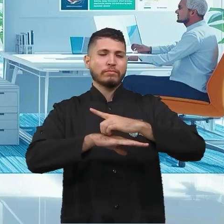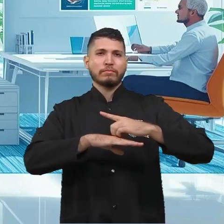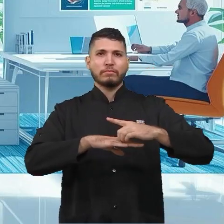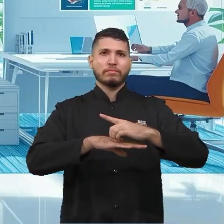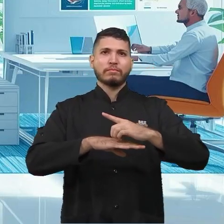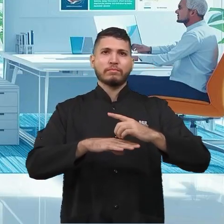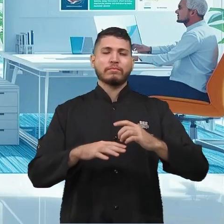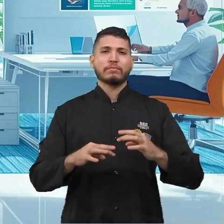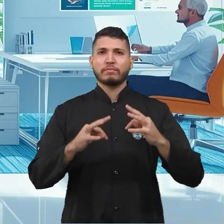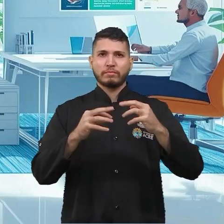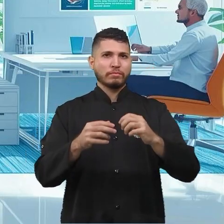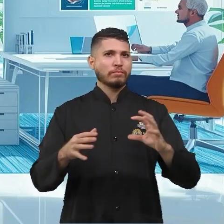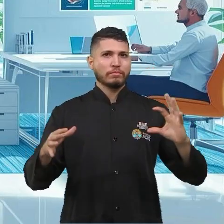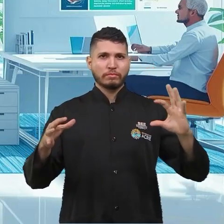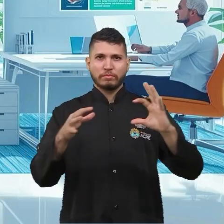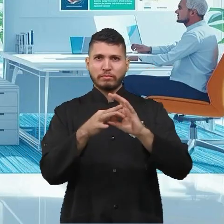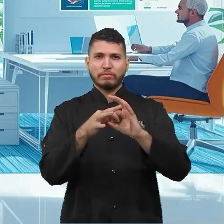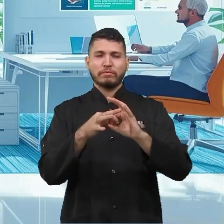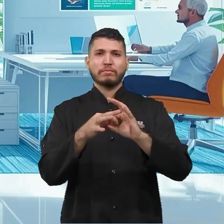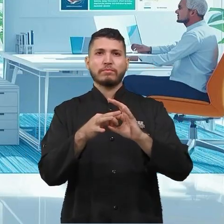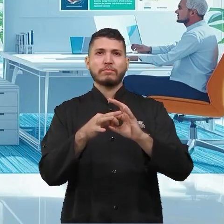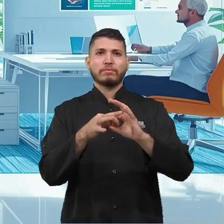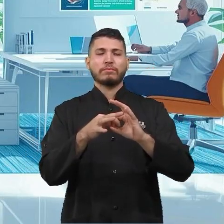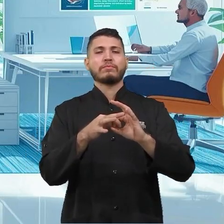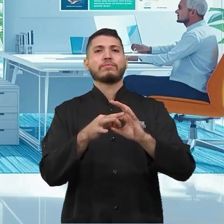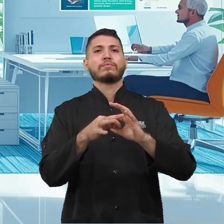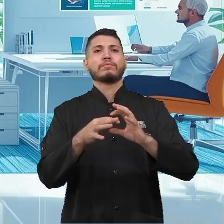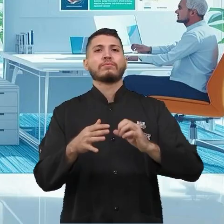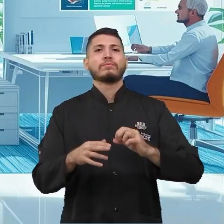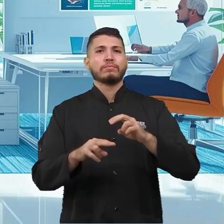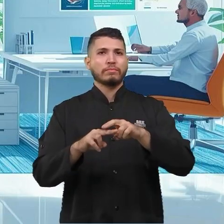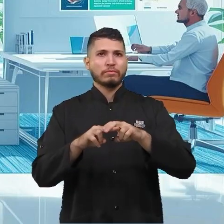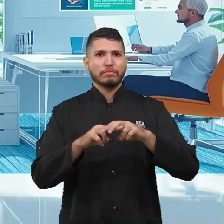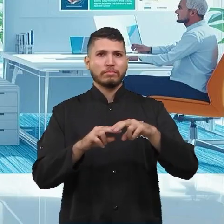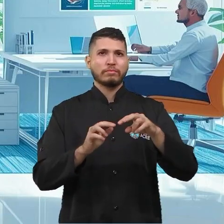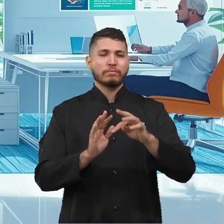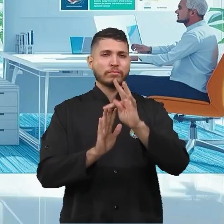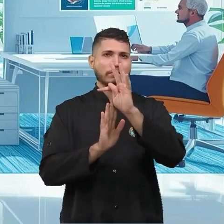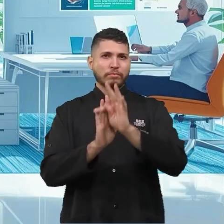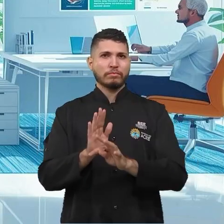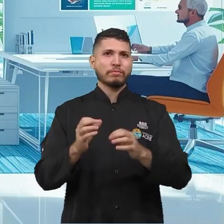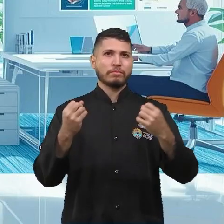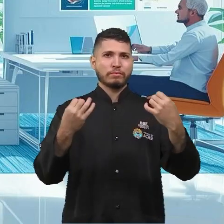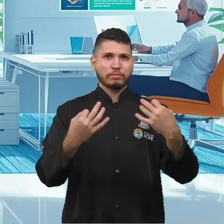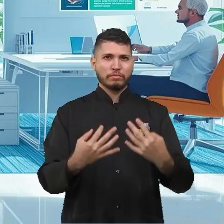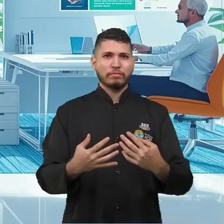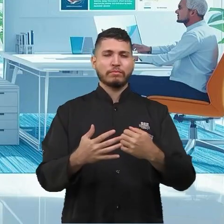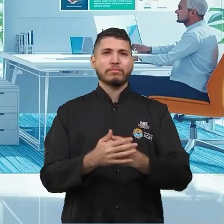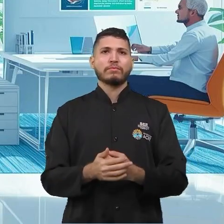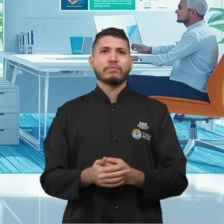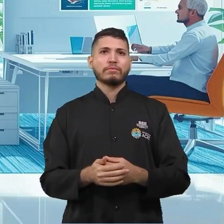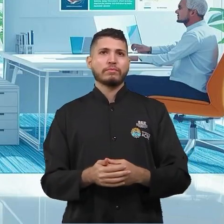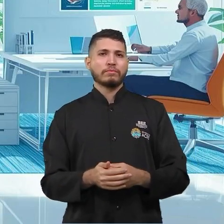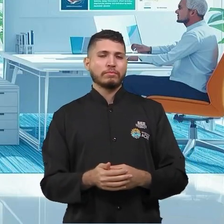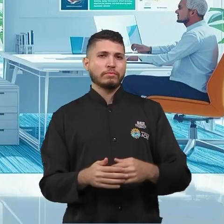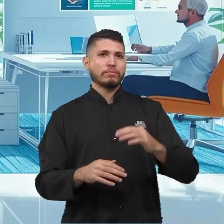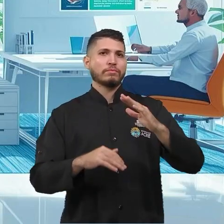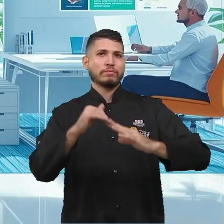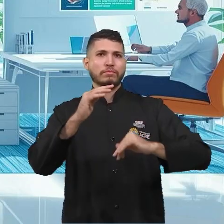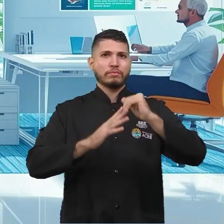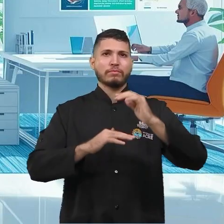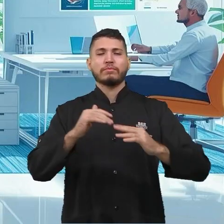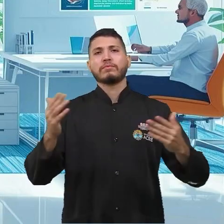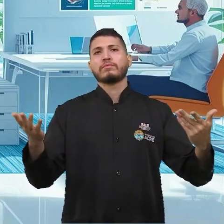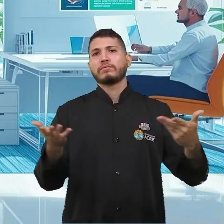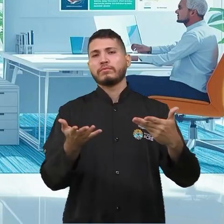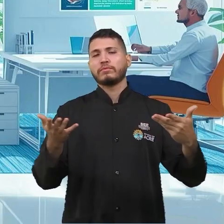está interconectado. Por isso que o texto fala que os novos profissionais, para esse novo mercado, para essas